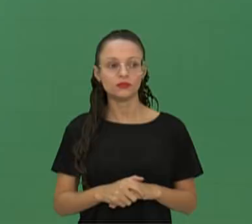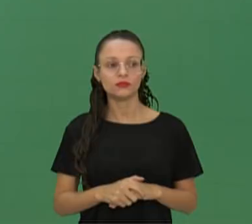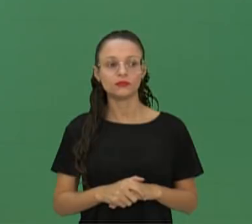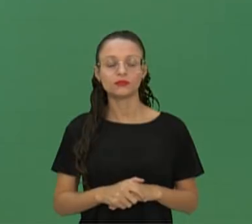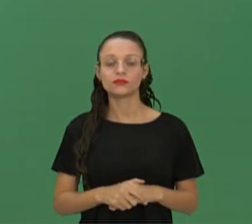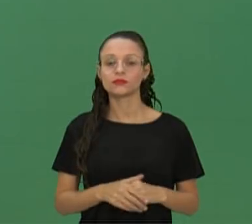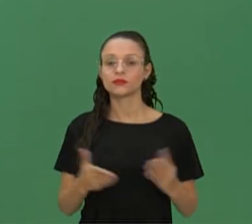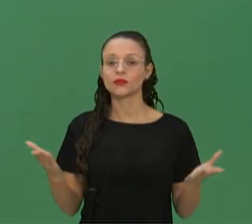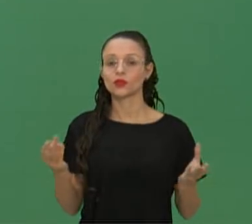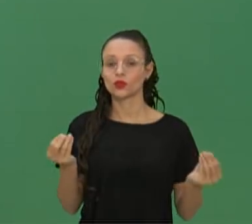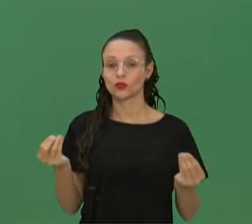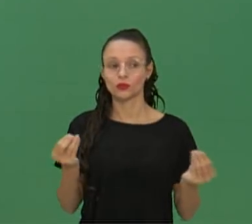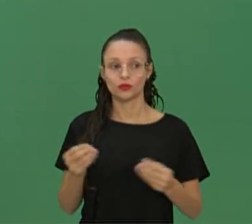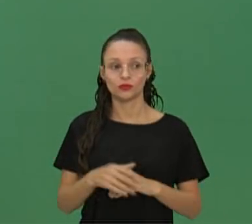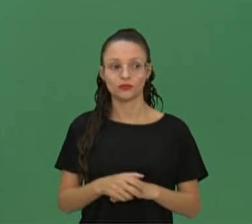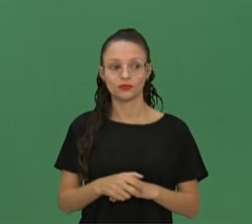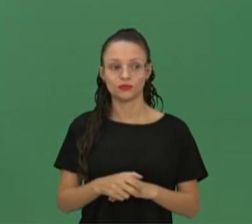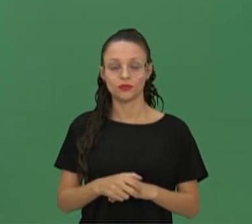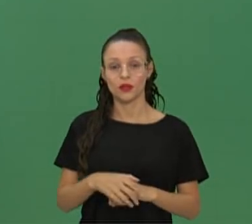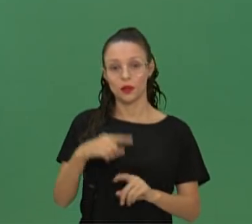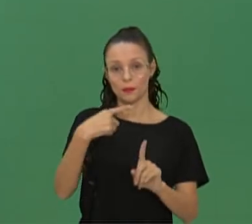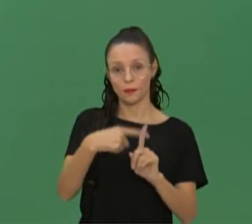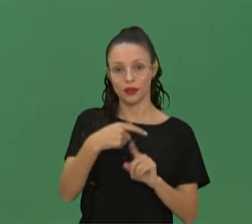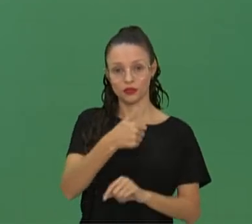Então, agora vai ficar como? Mais 12,